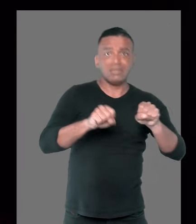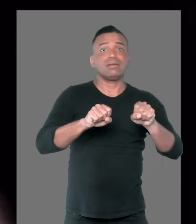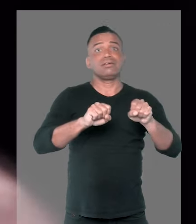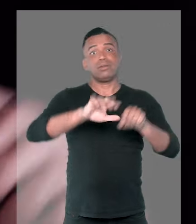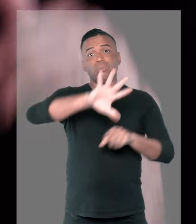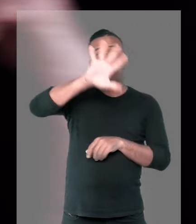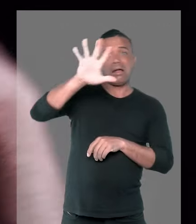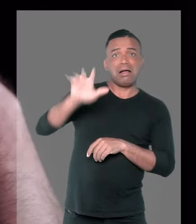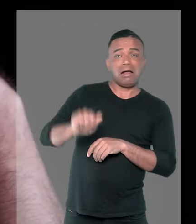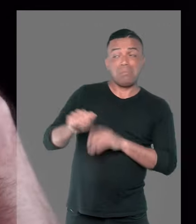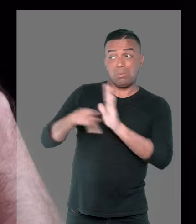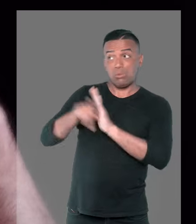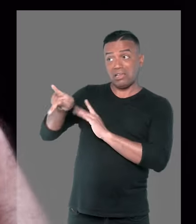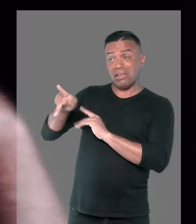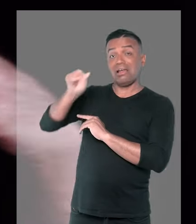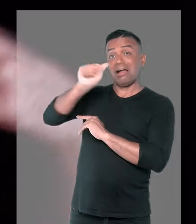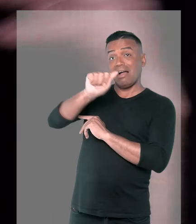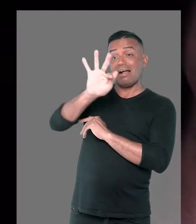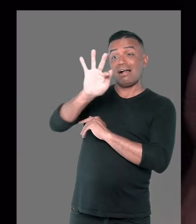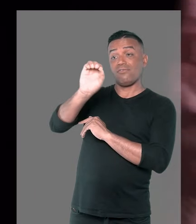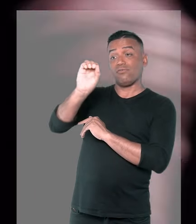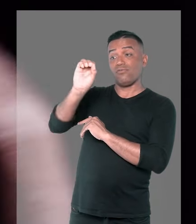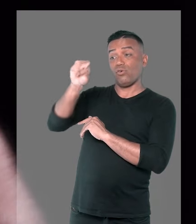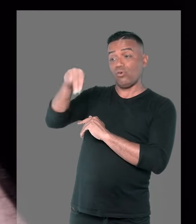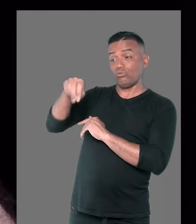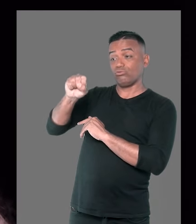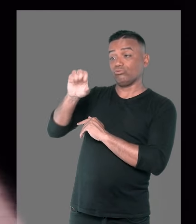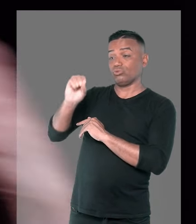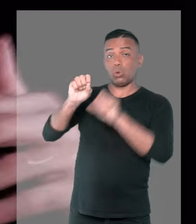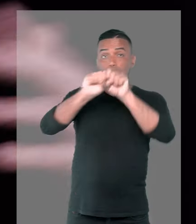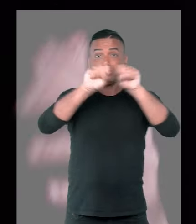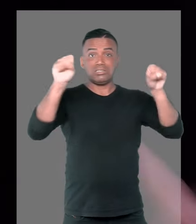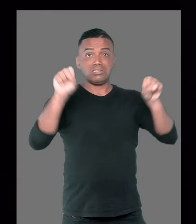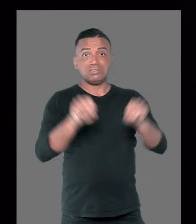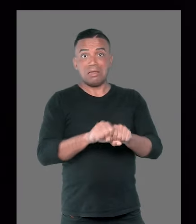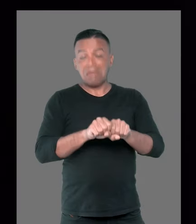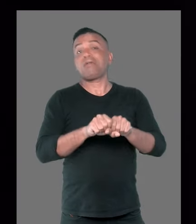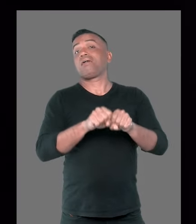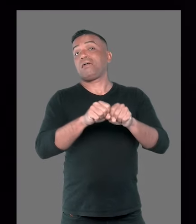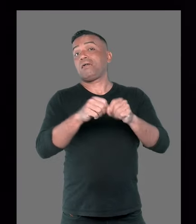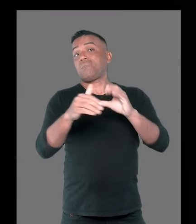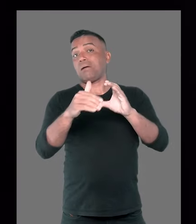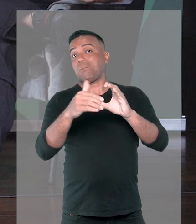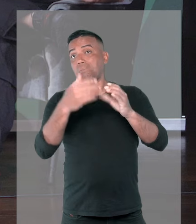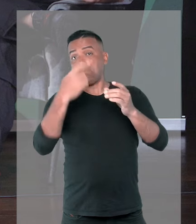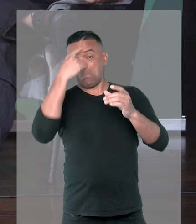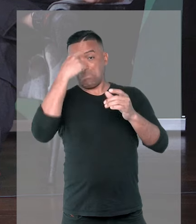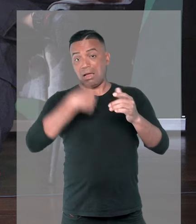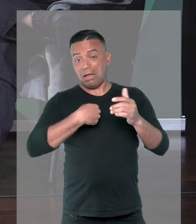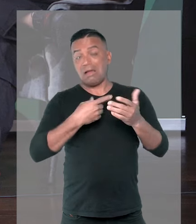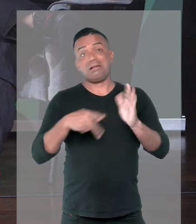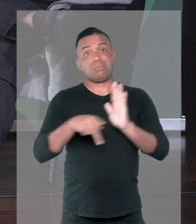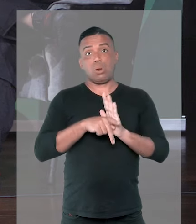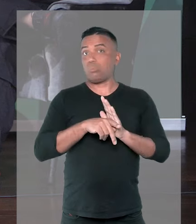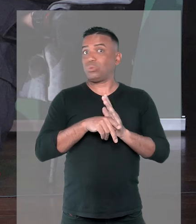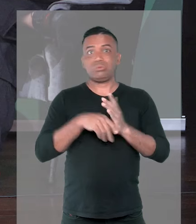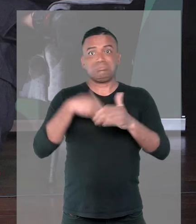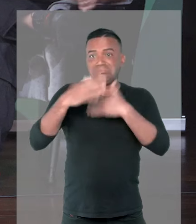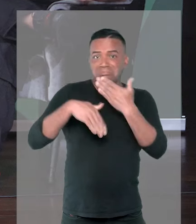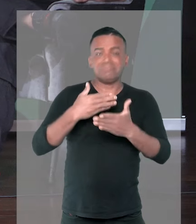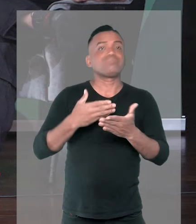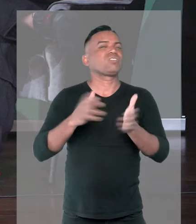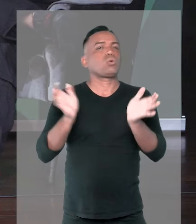no aplicativo do Afonso ou do sistema de recomendação ou de streaming que tava no meu e assim por diante e e tem um outro